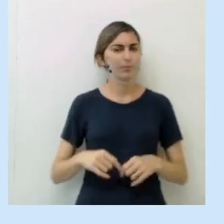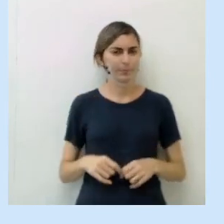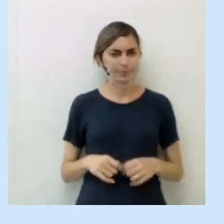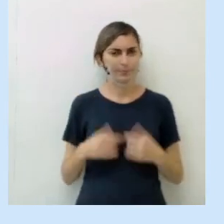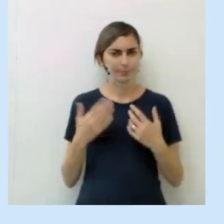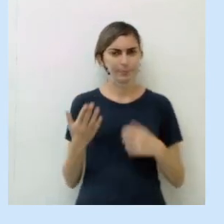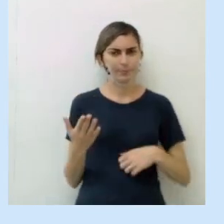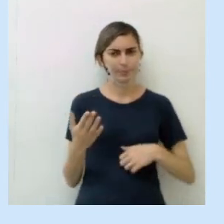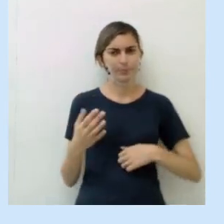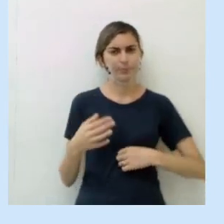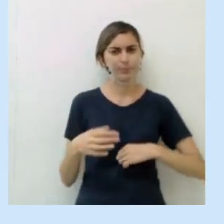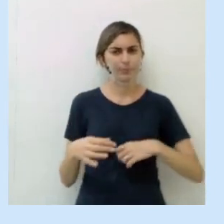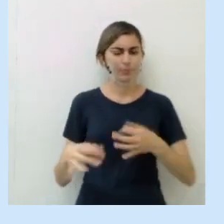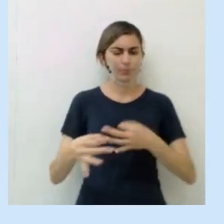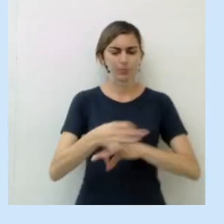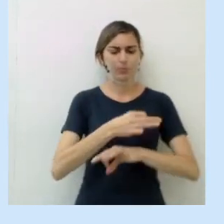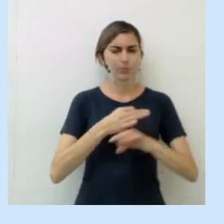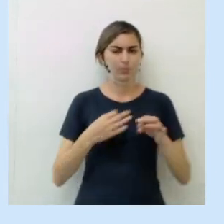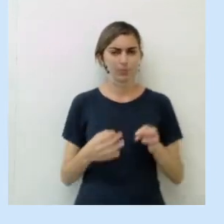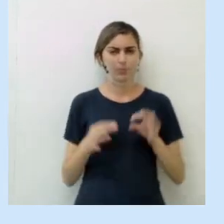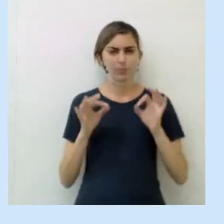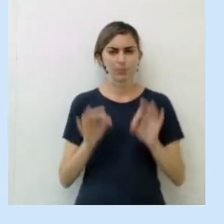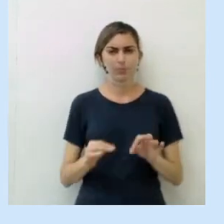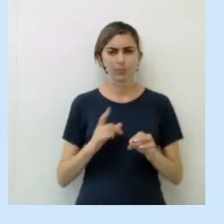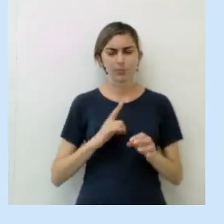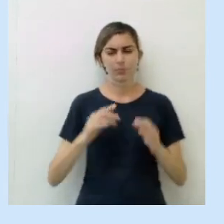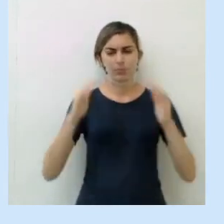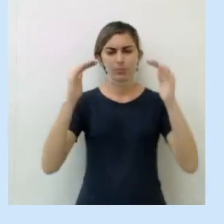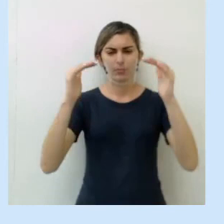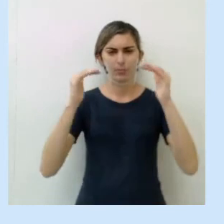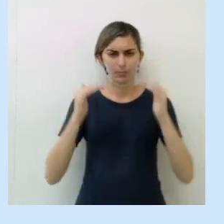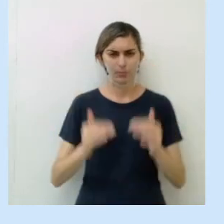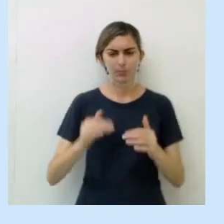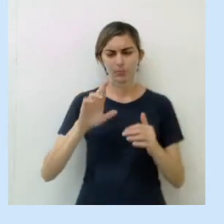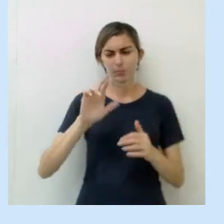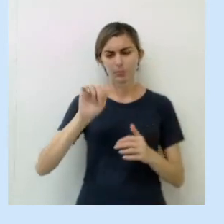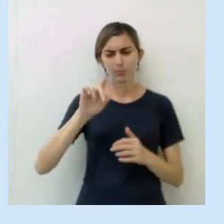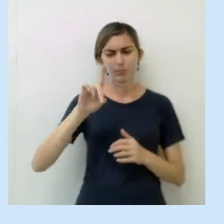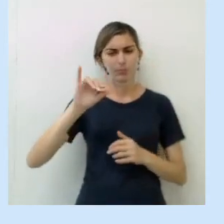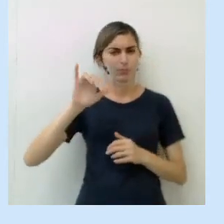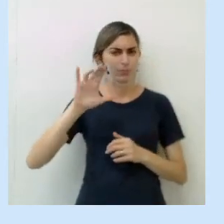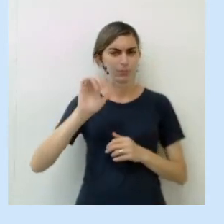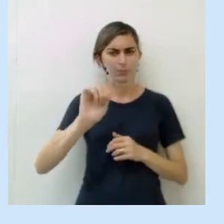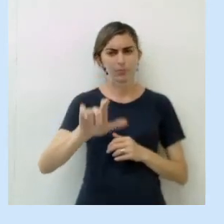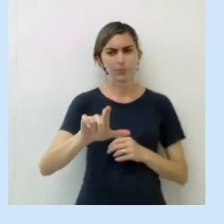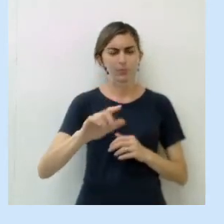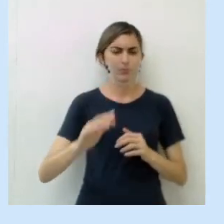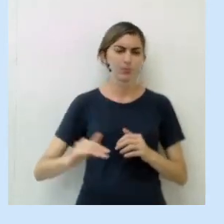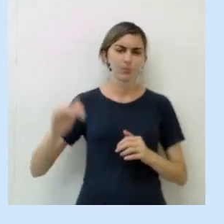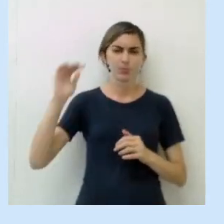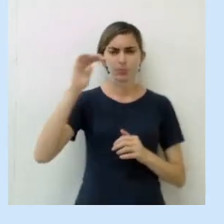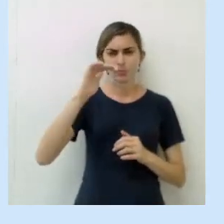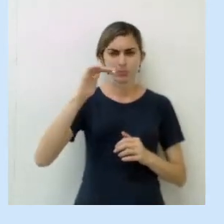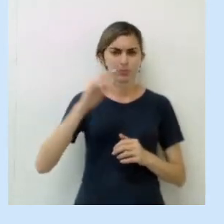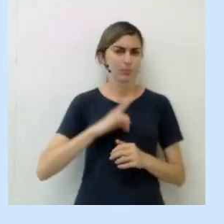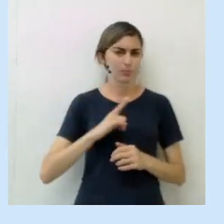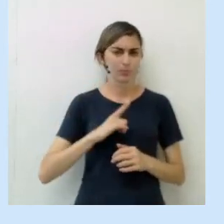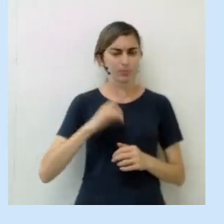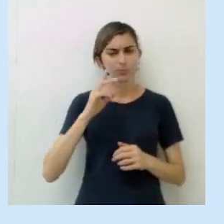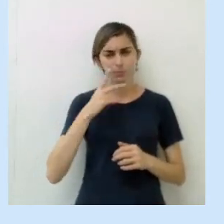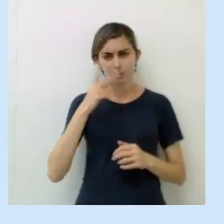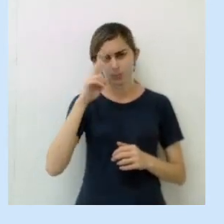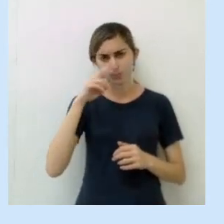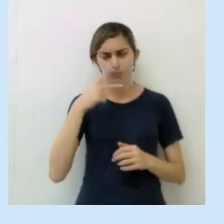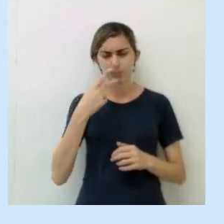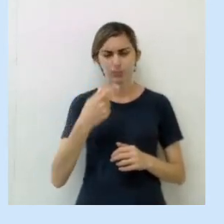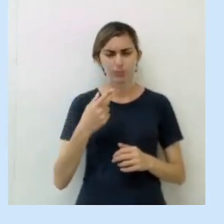o meio da molécula, certo? Então, eu tenho a parte de baixo com radical. Aqui eu tenho a parte de cima com outro radical. Lembra que eu falei